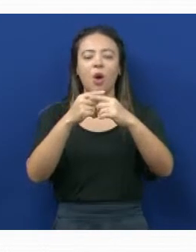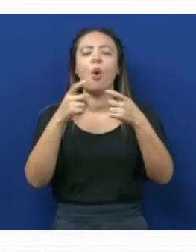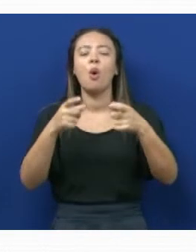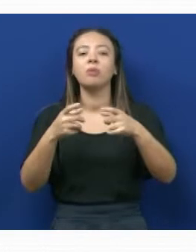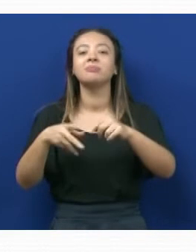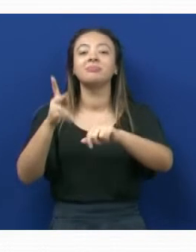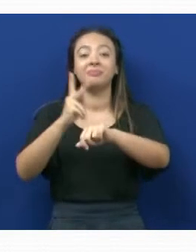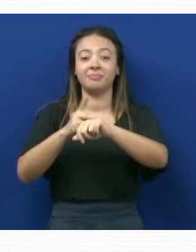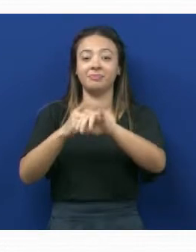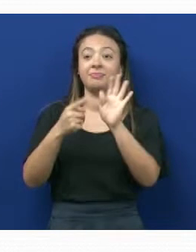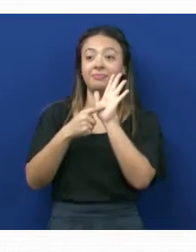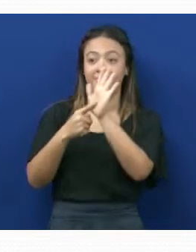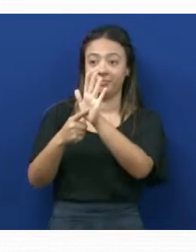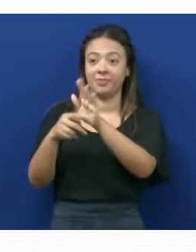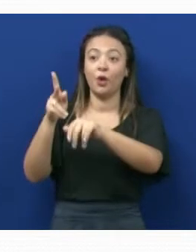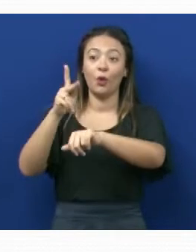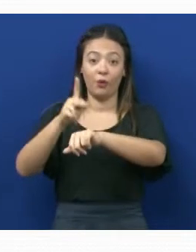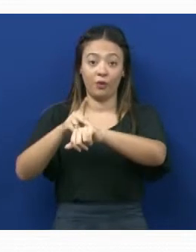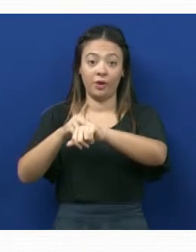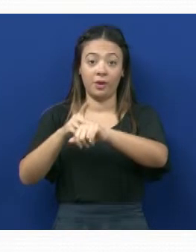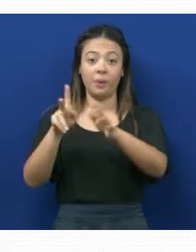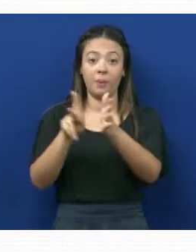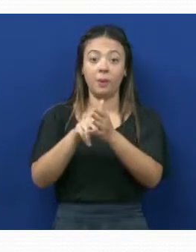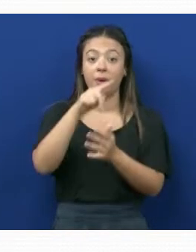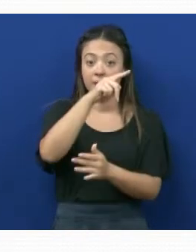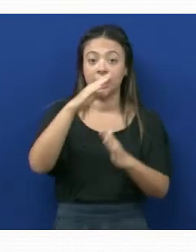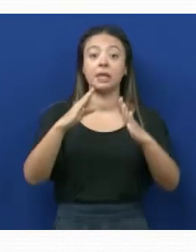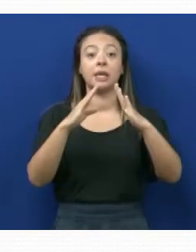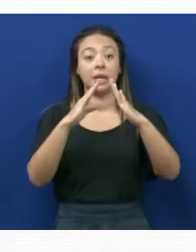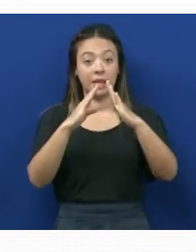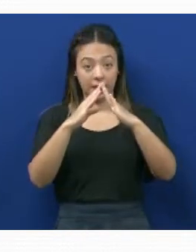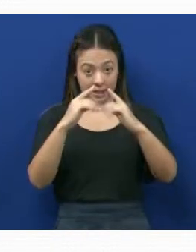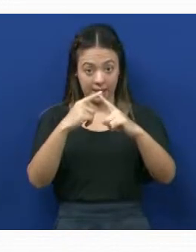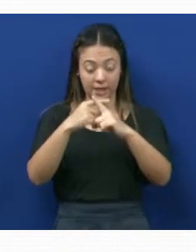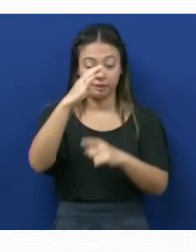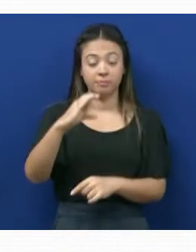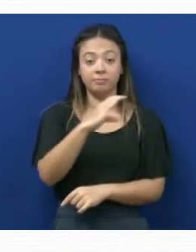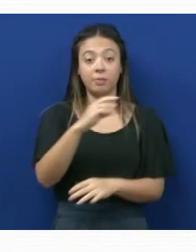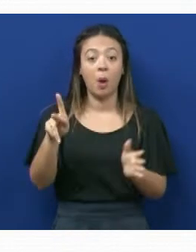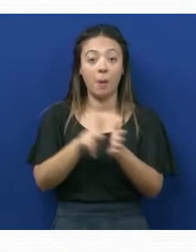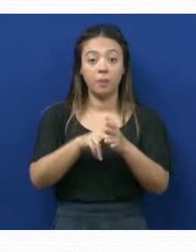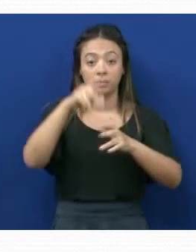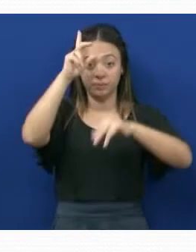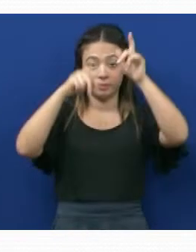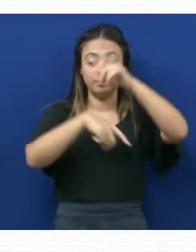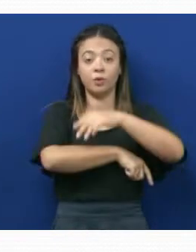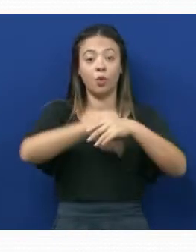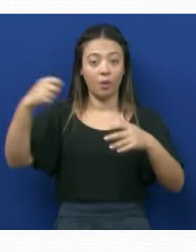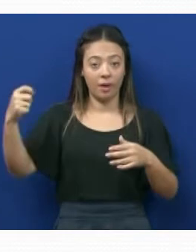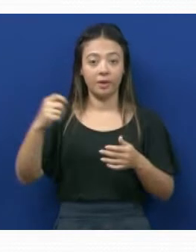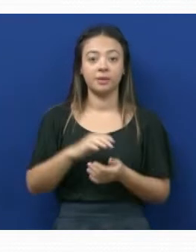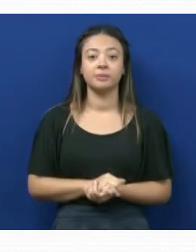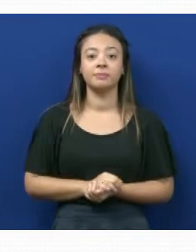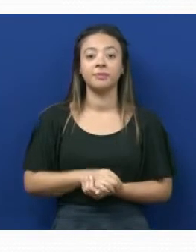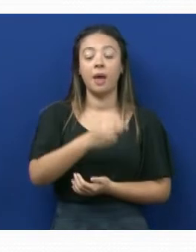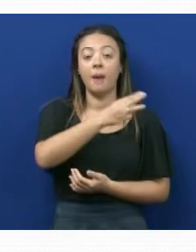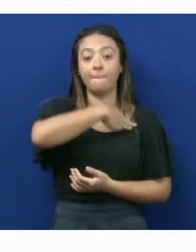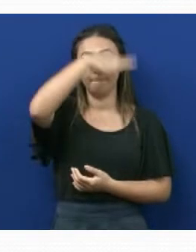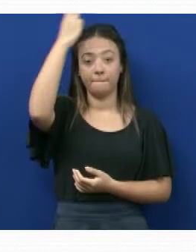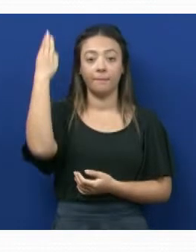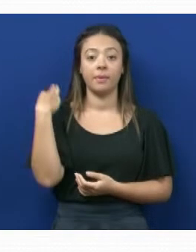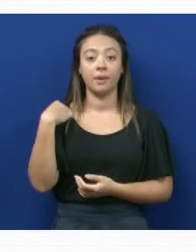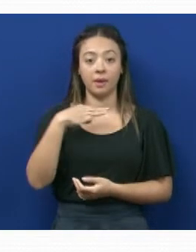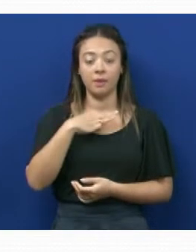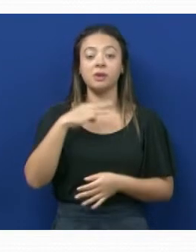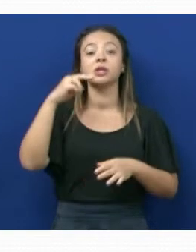tá? Essas imagens dos vitrais é aqui da Igreja Católica do Acre, Nossa Senhora de Nazaré. 2 exemplos da